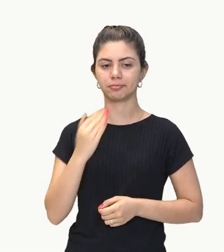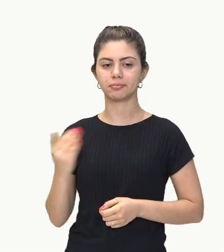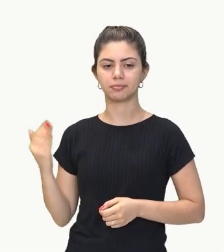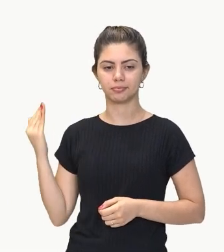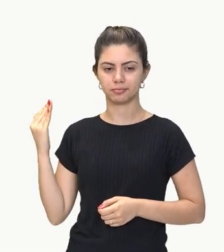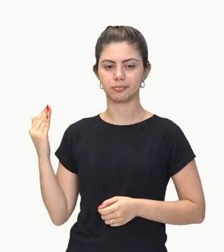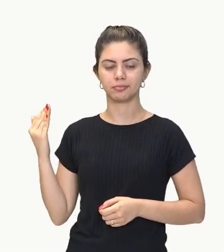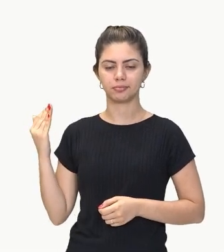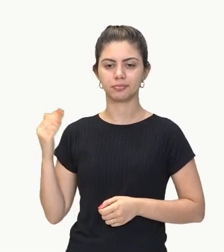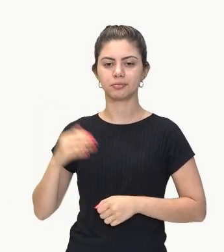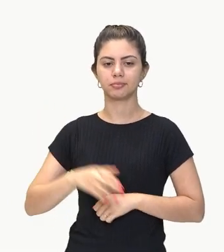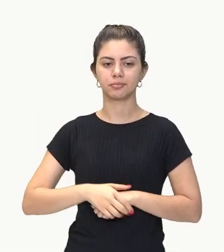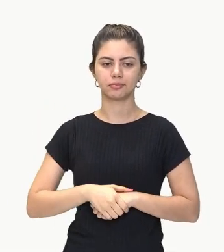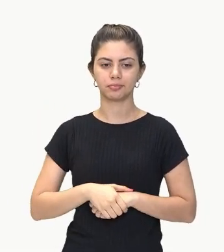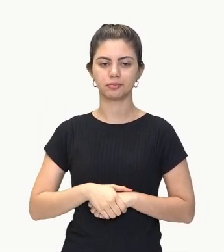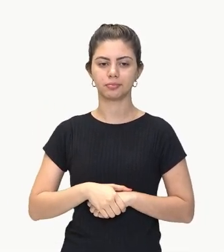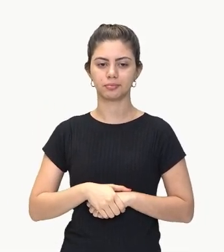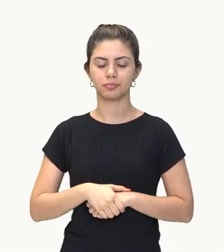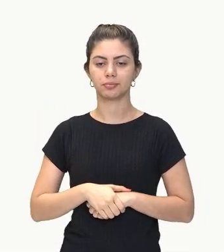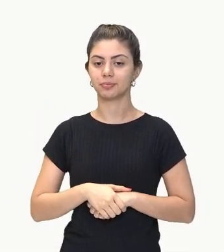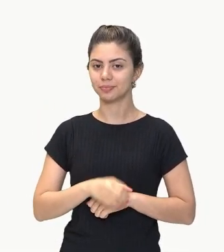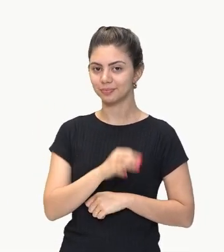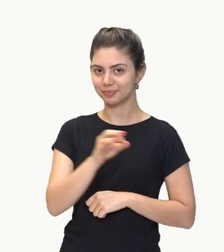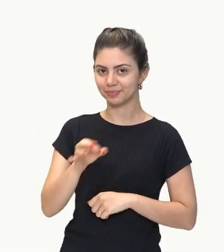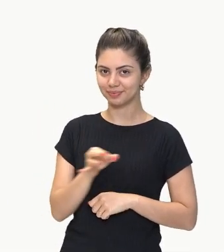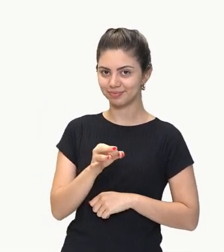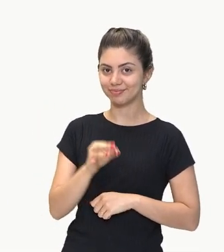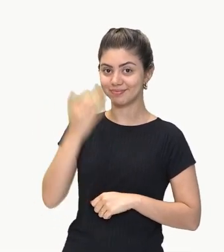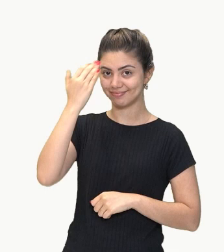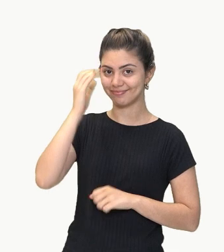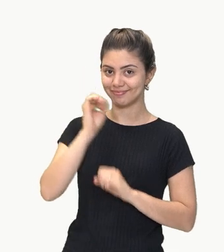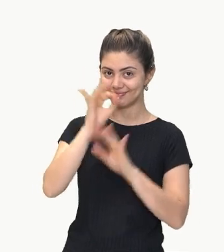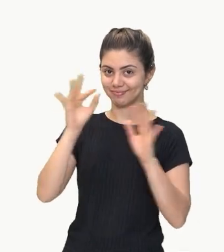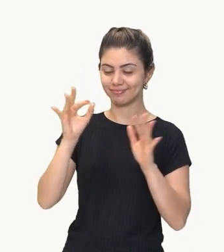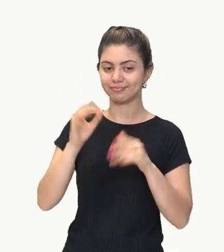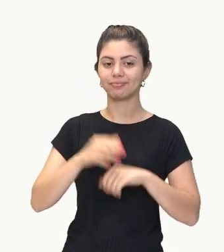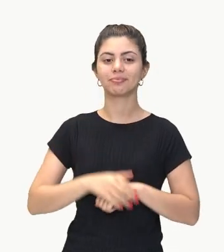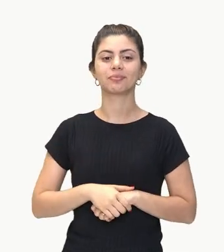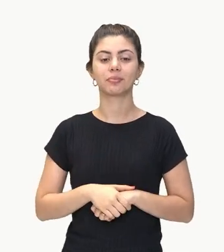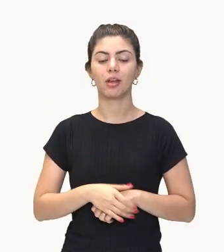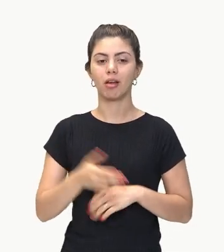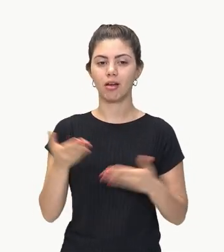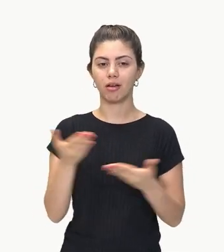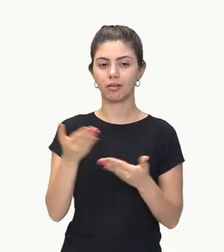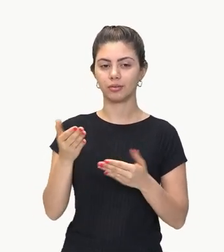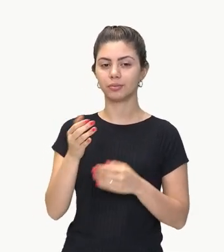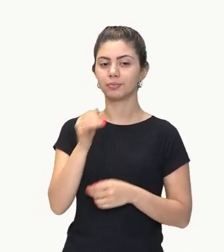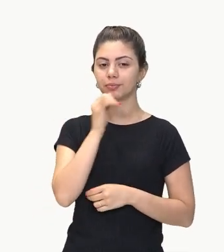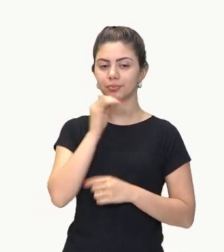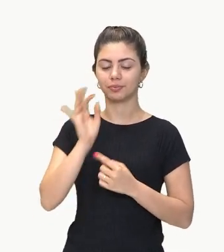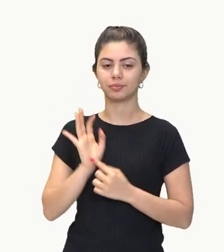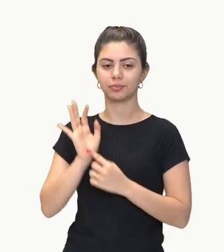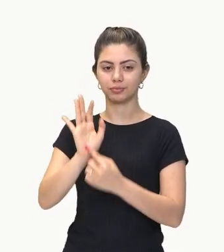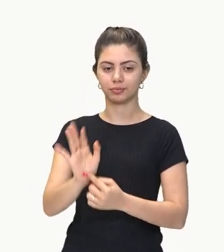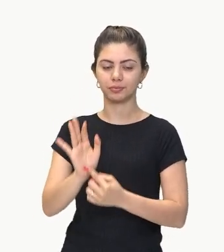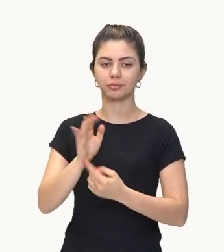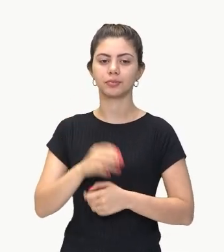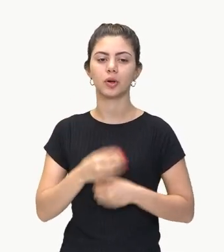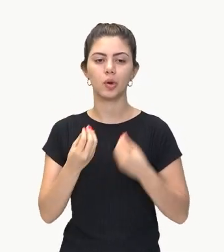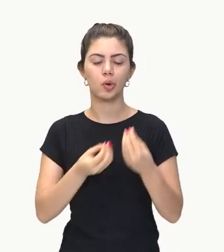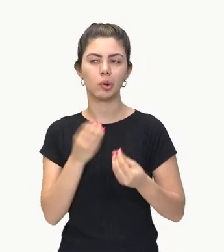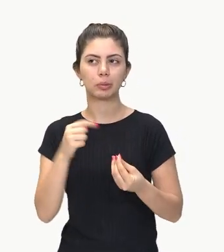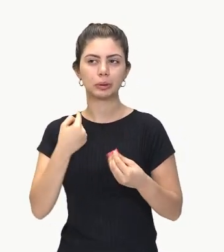diferentes, negativo. Tudo bem? Vamos aqui observar como é que a